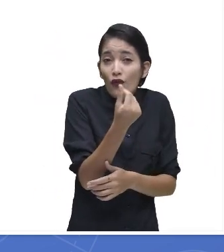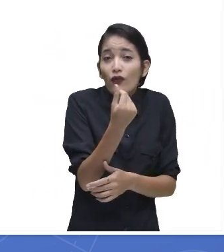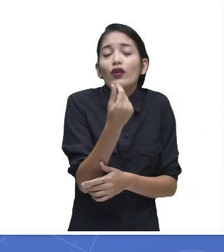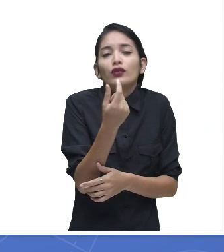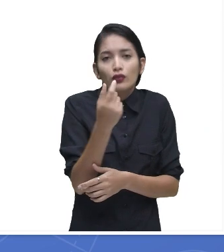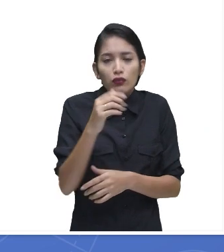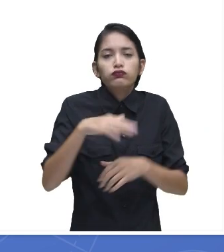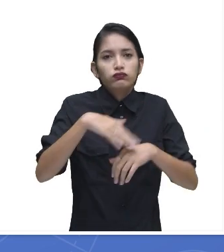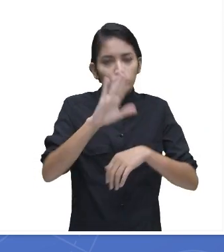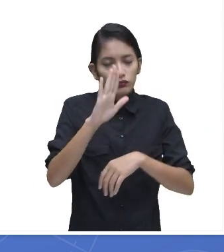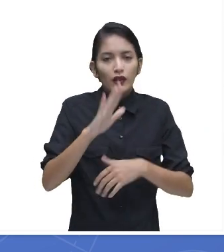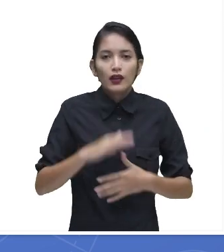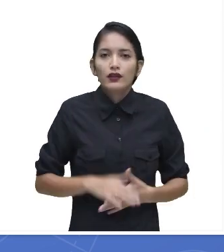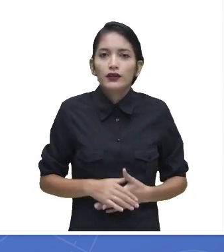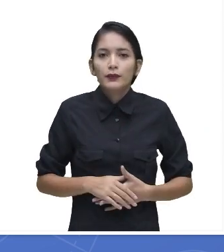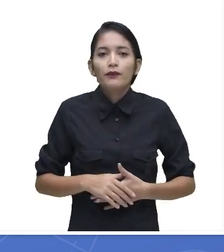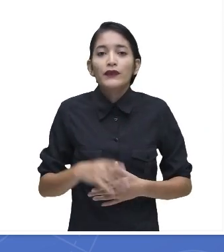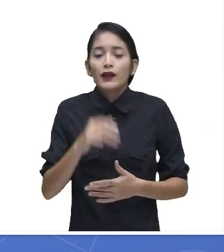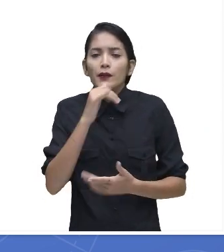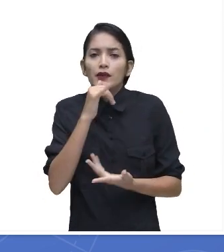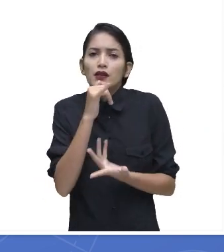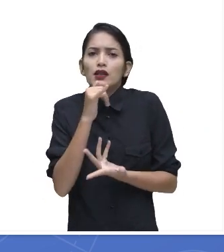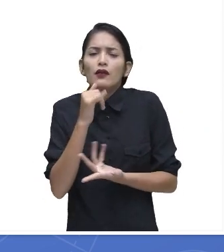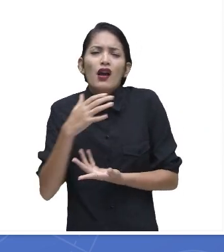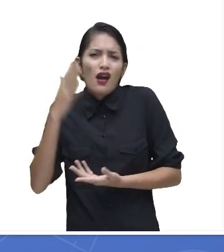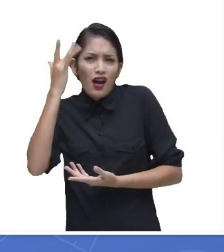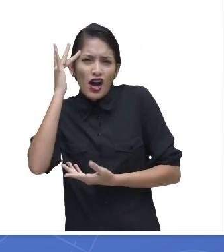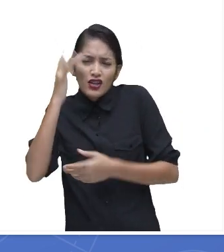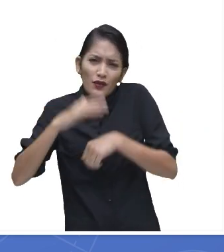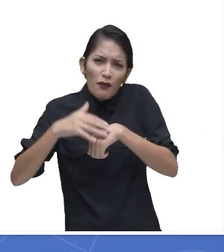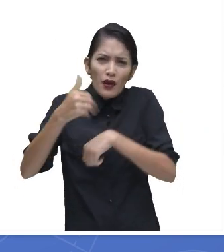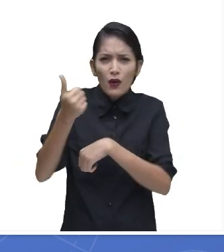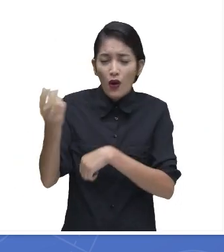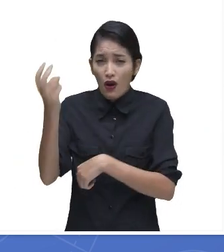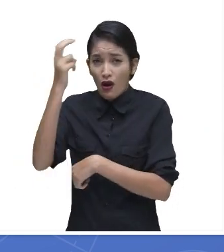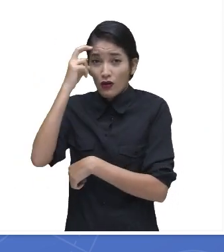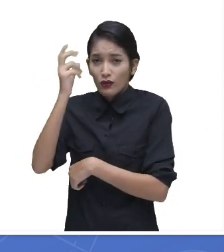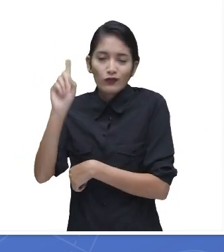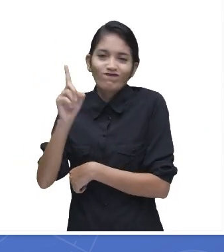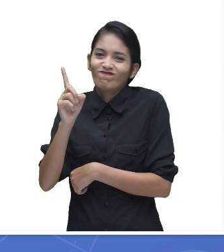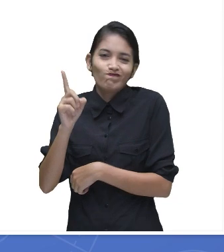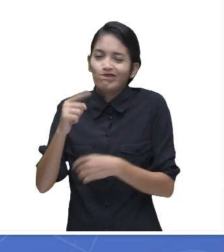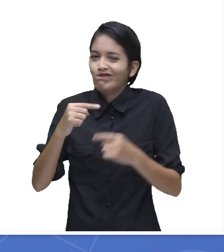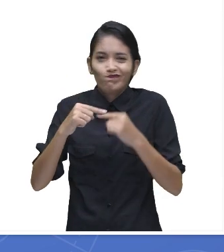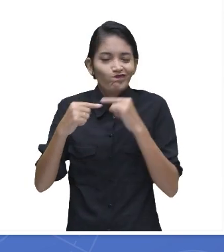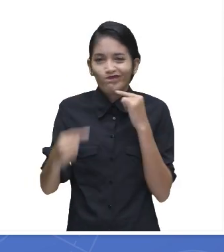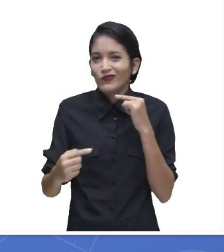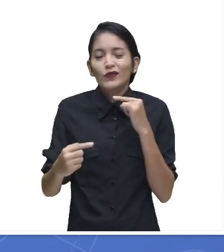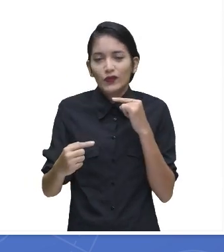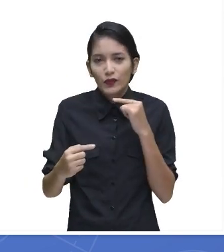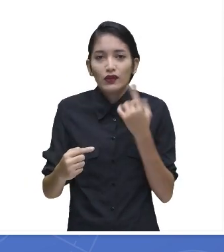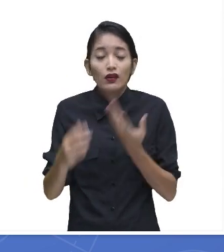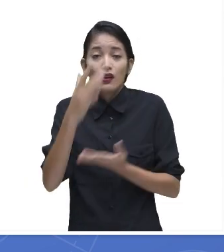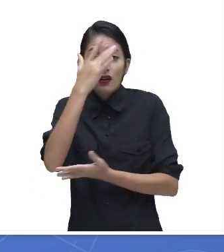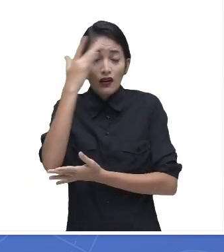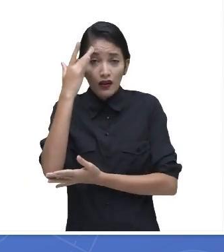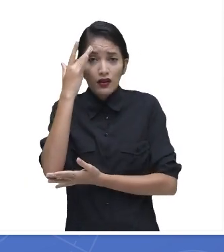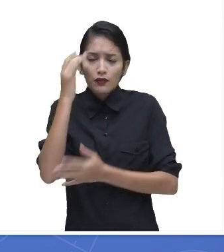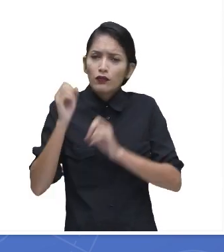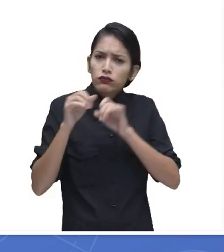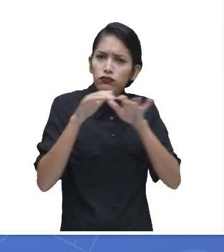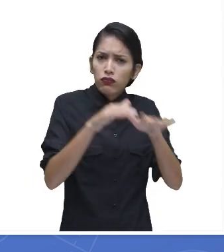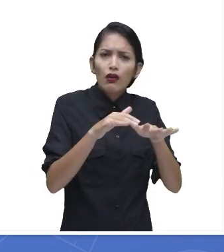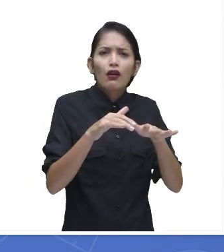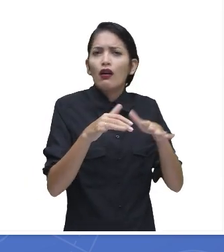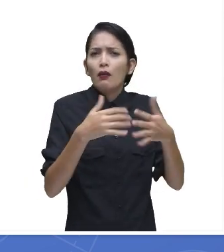né? Preferências culturais dos migrantes, na letra B, também não tem nada a ver, né? As pessoas vão, independente